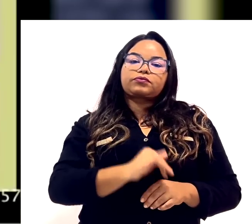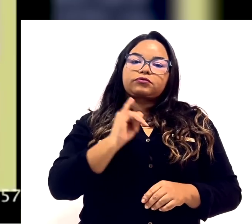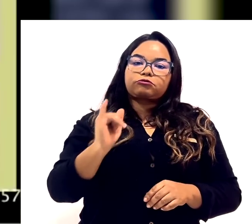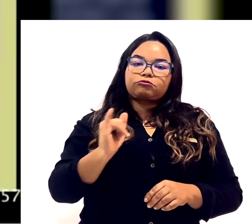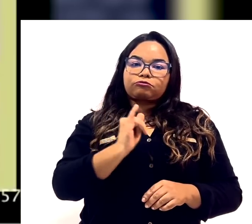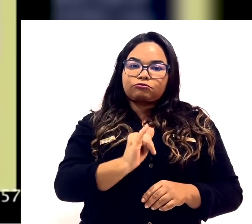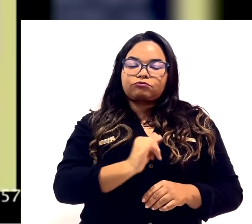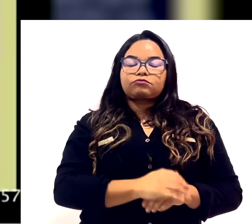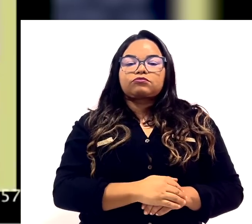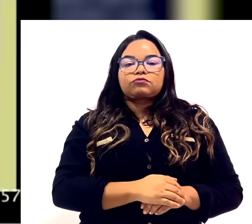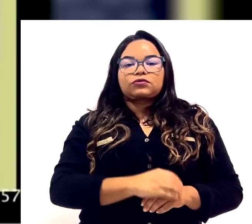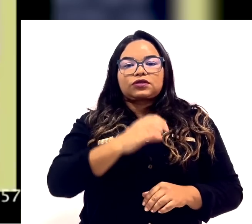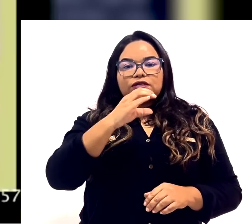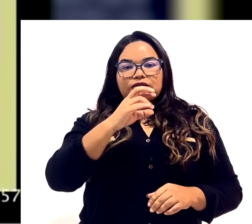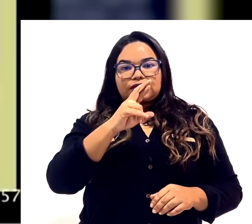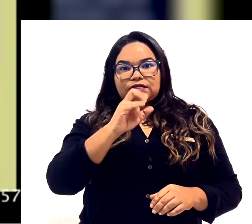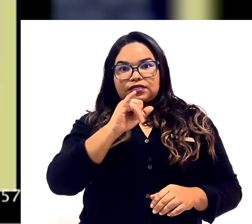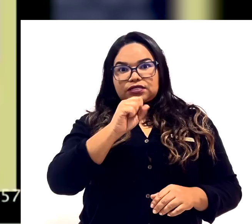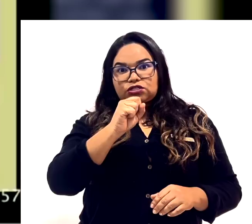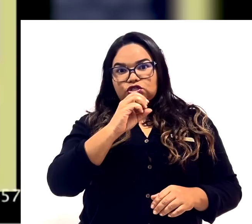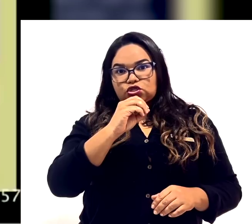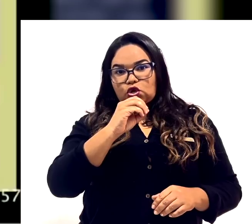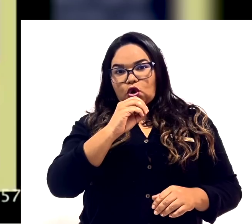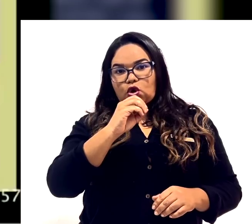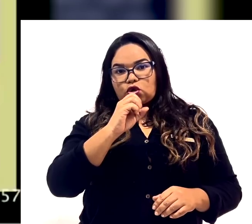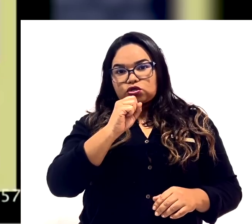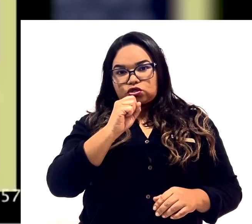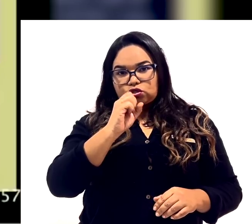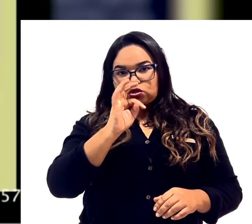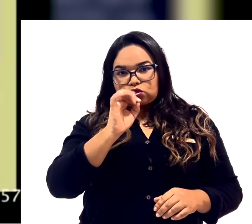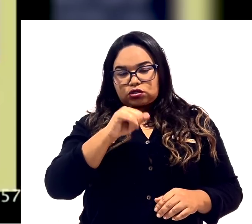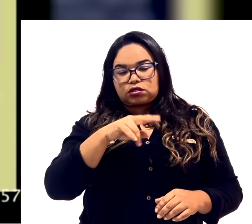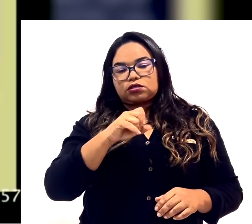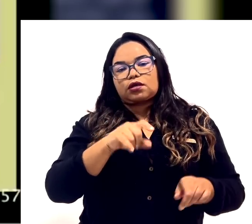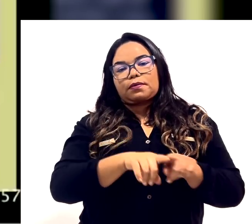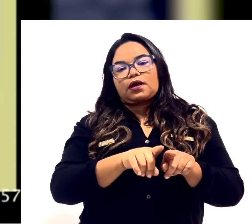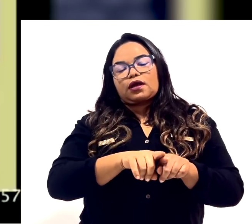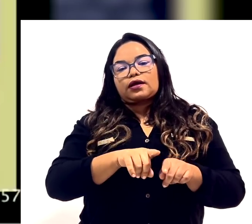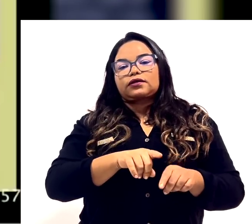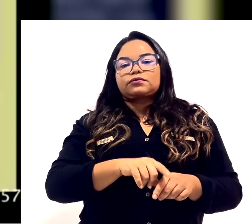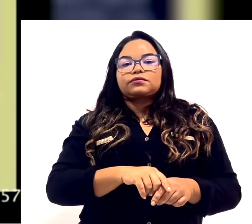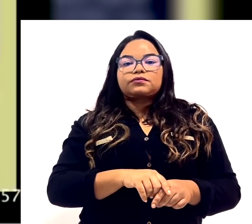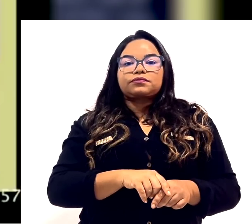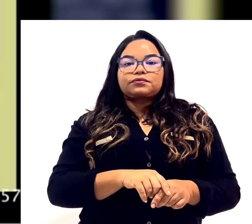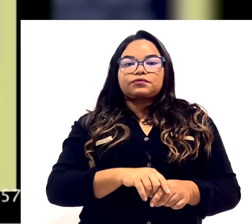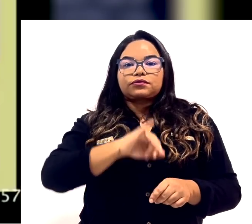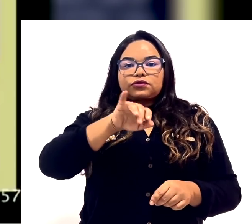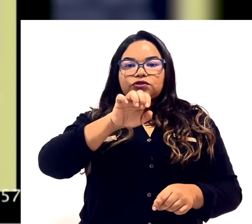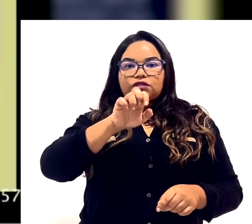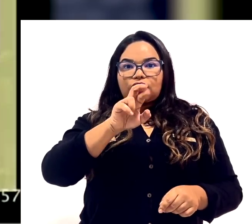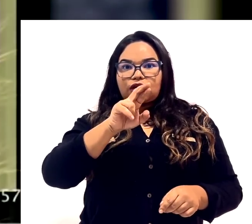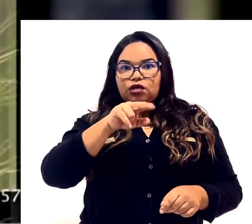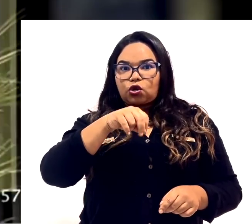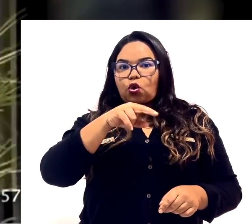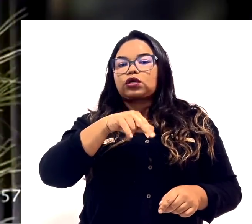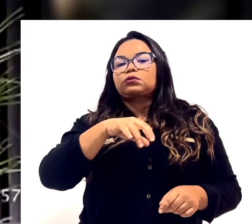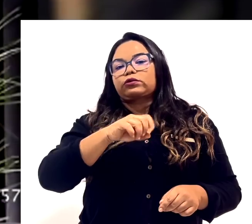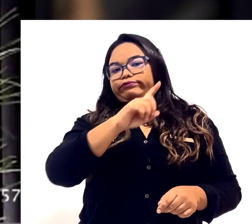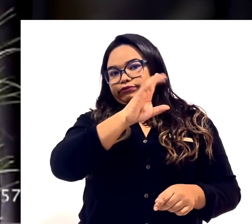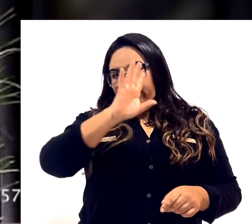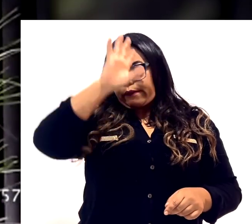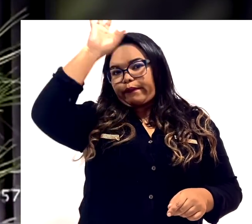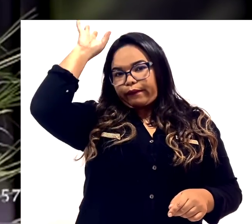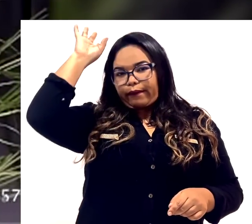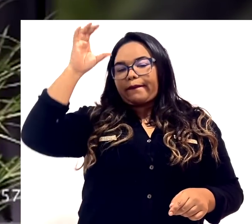a Crisóstomo e Jerônimo quanto a como isto era entendido, acerca do poder imperial que governava e residia em